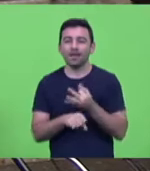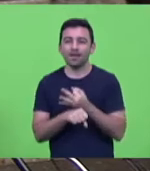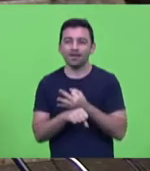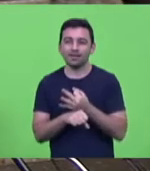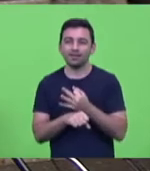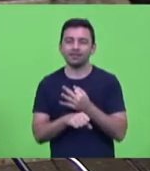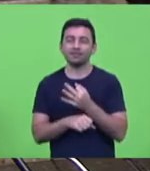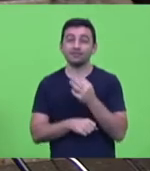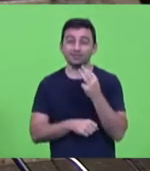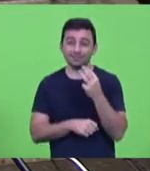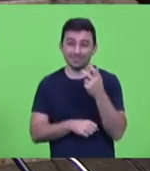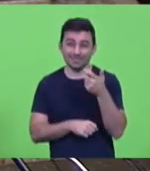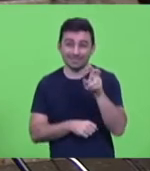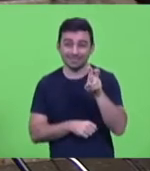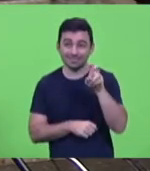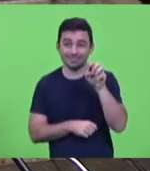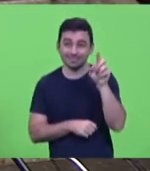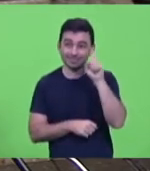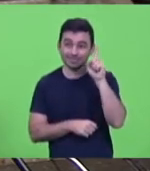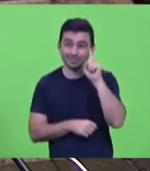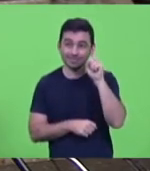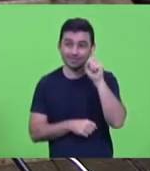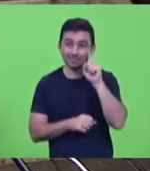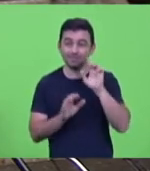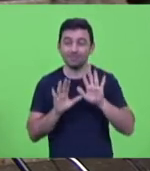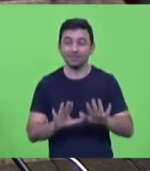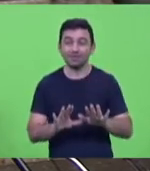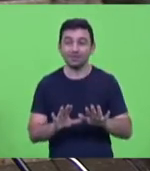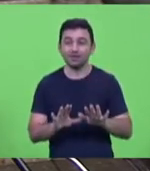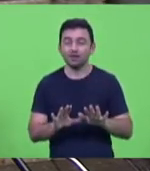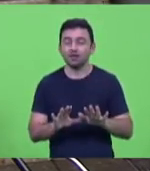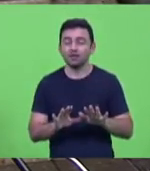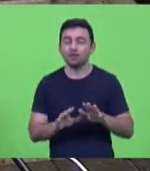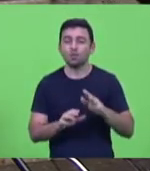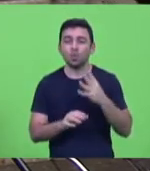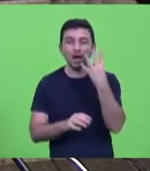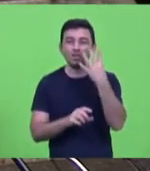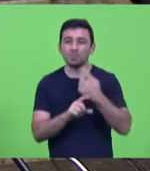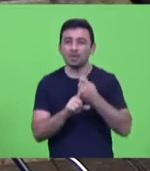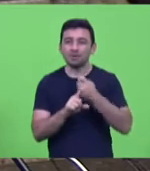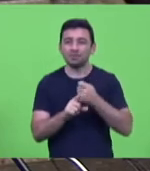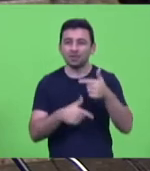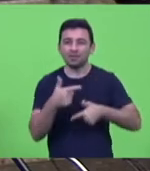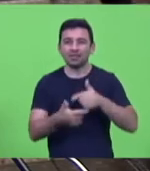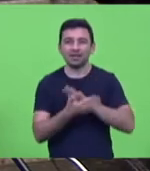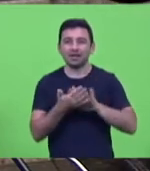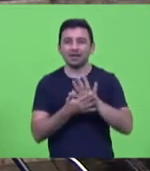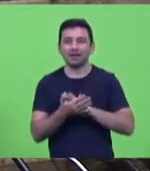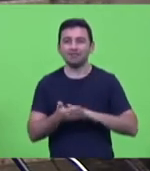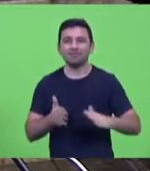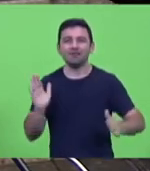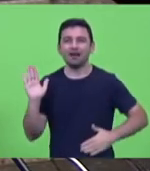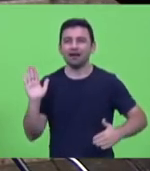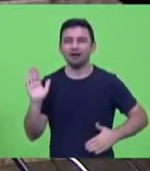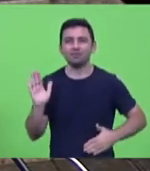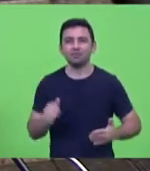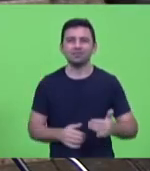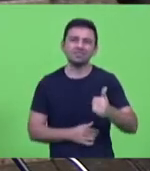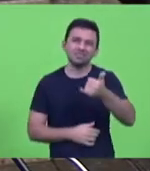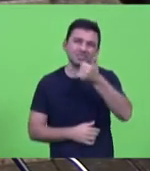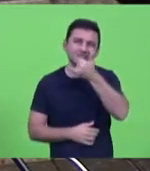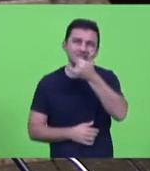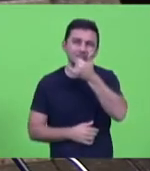30, mesmo tendo ficado 4 meses sem trabalhar. São vagabundos. Vocês me perdoem.